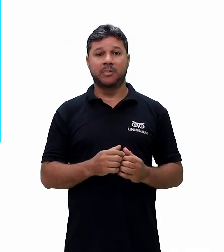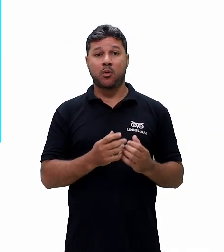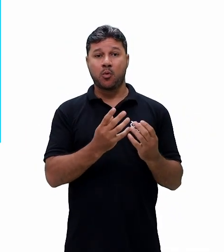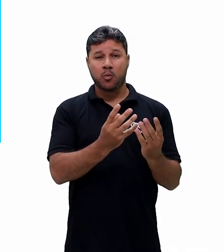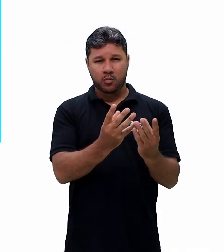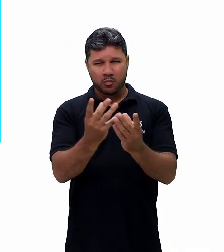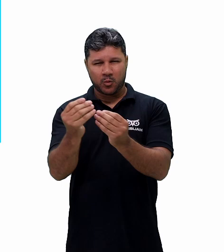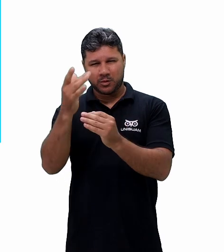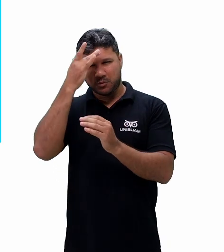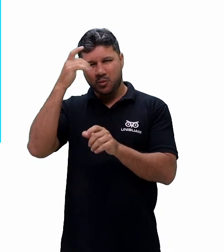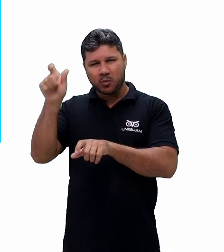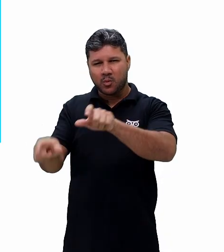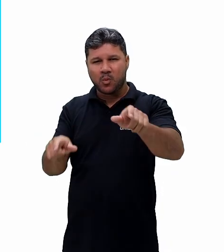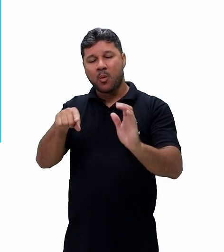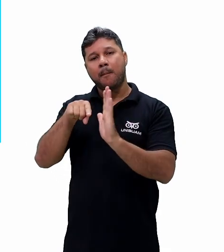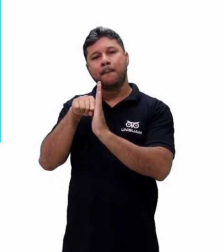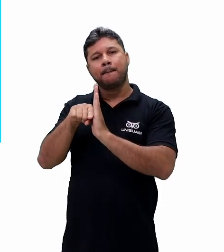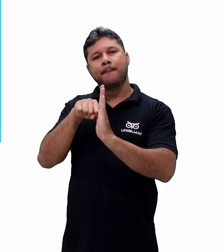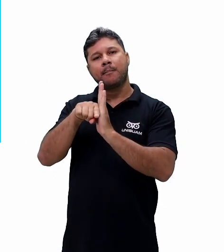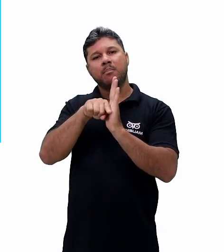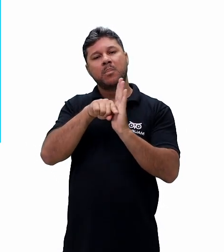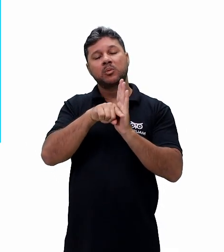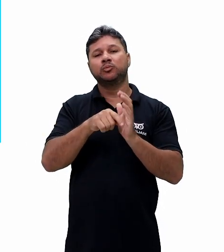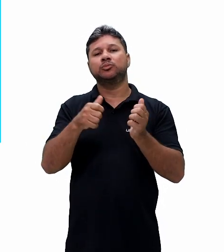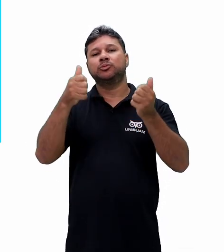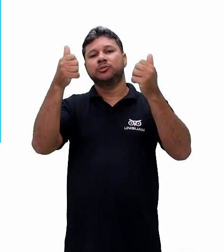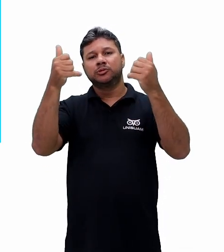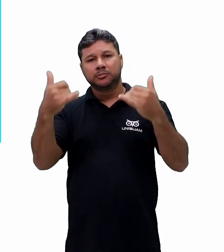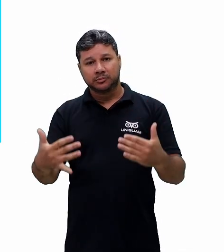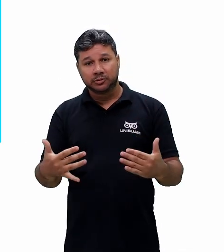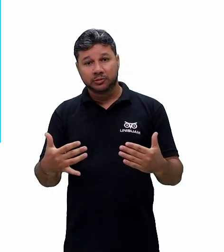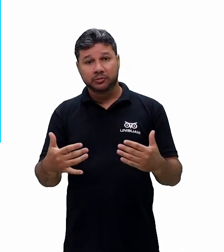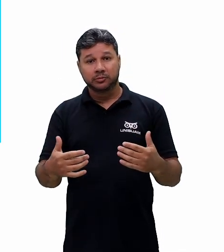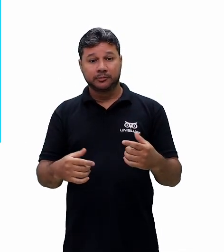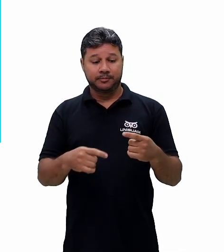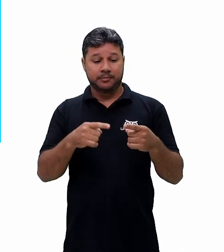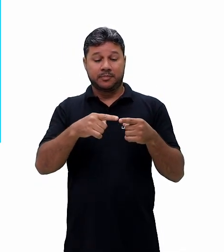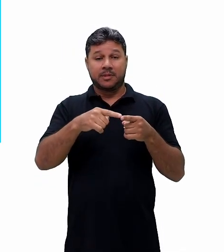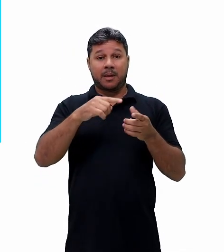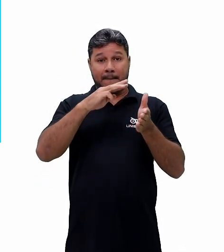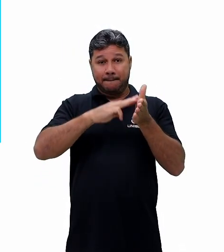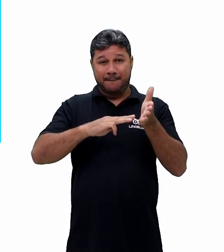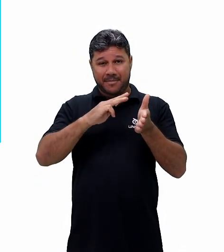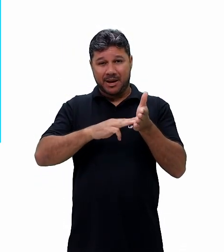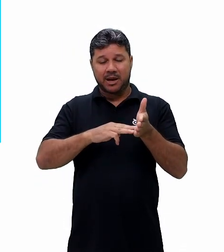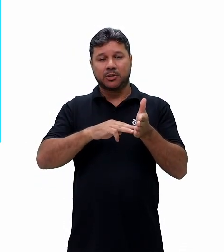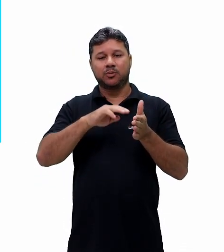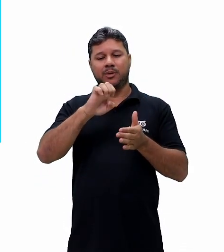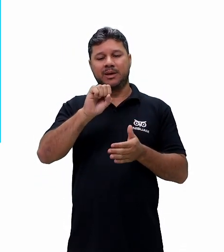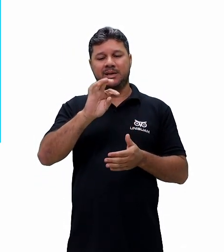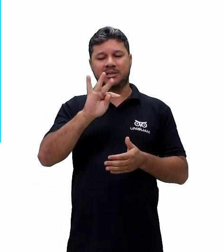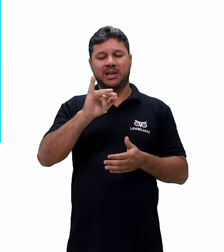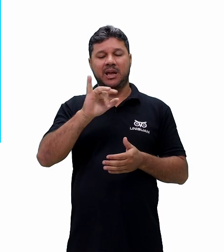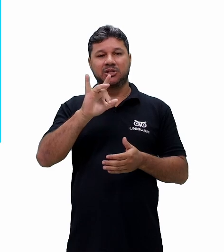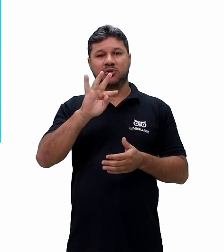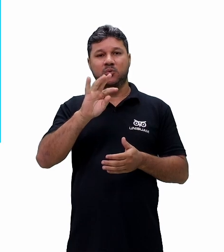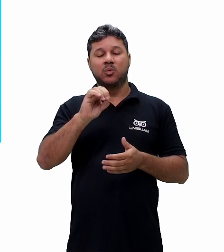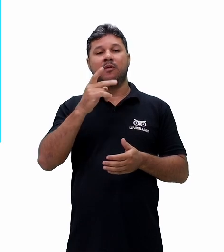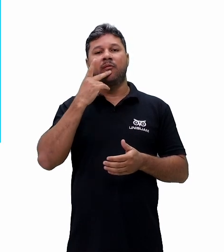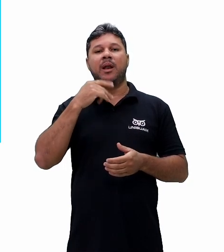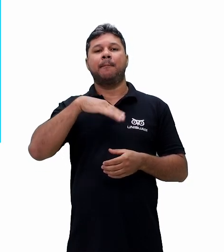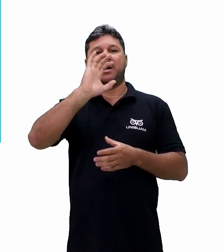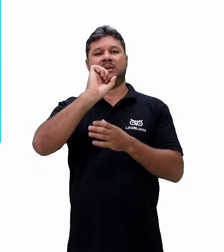Muitos pesquisadores preconizam que o método estático é o método mais